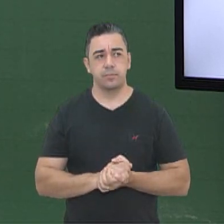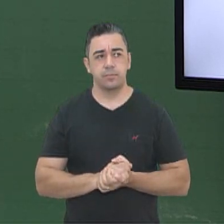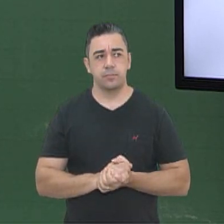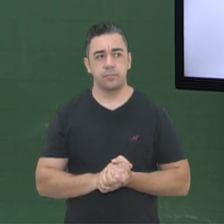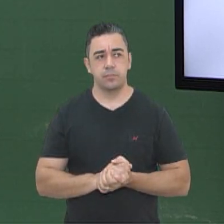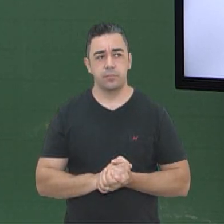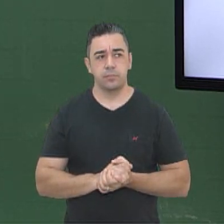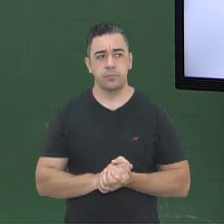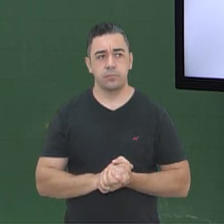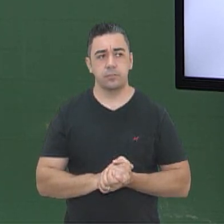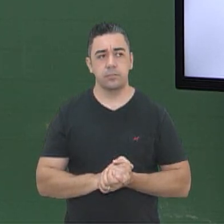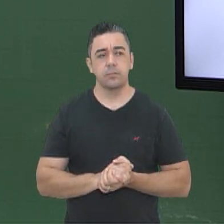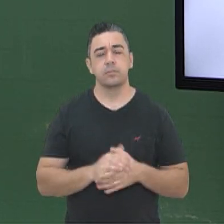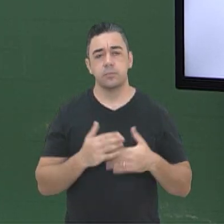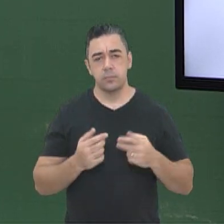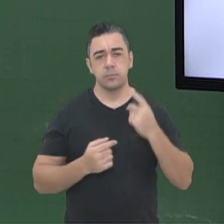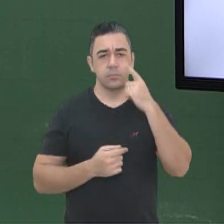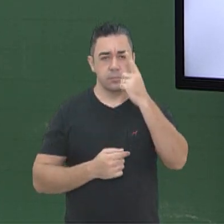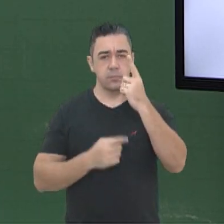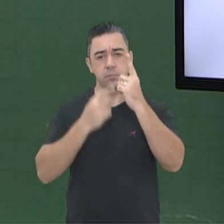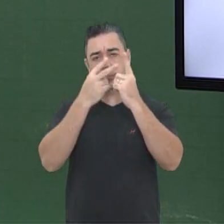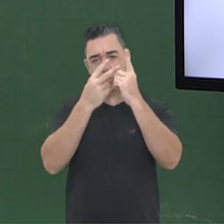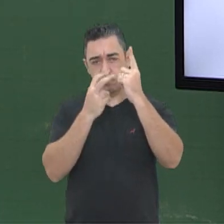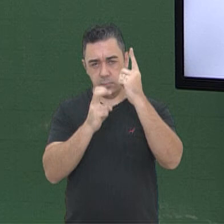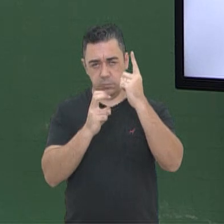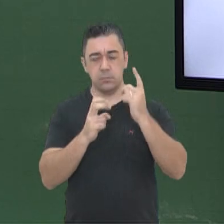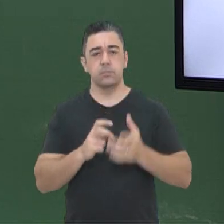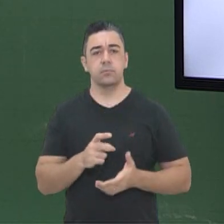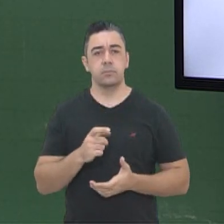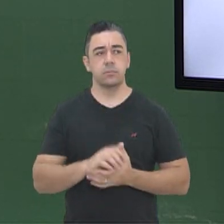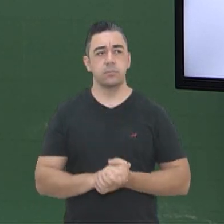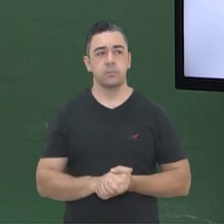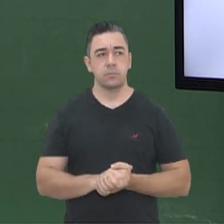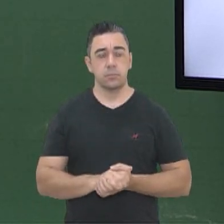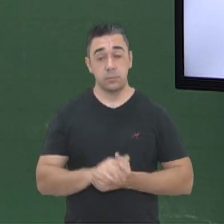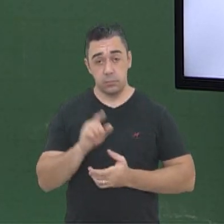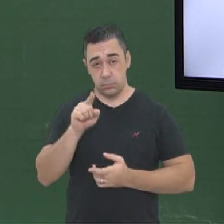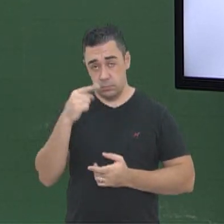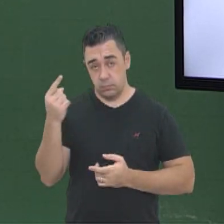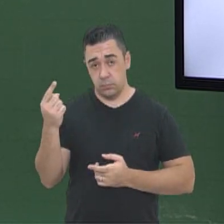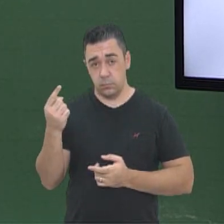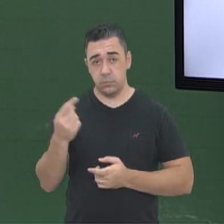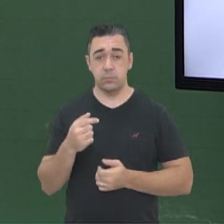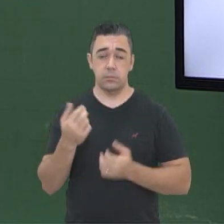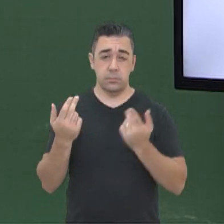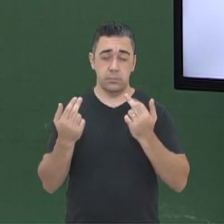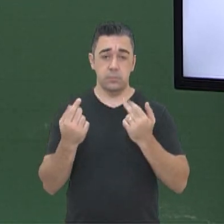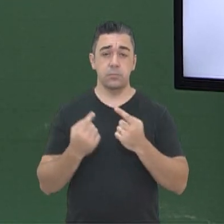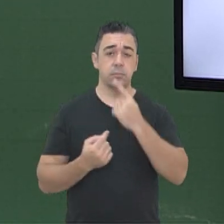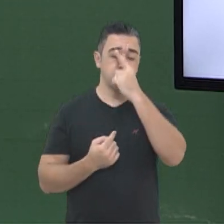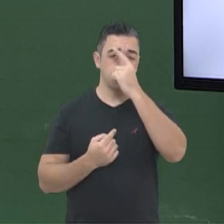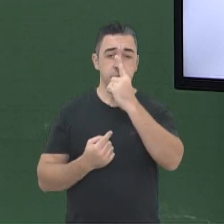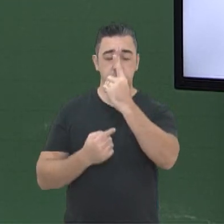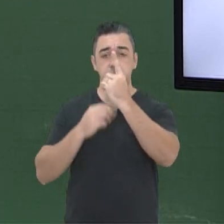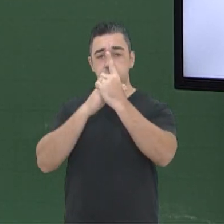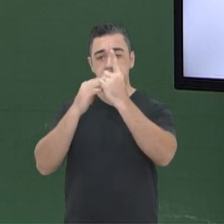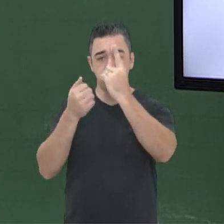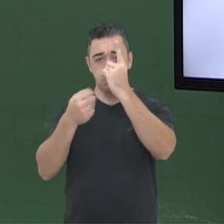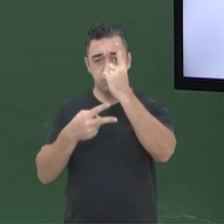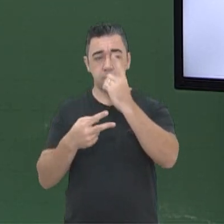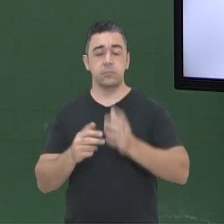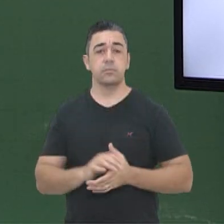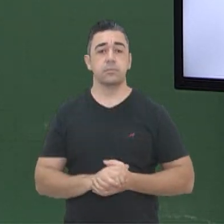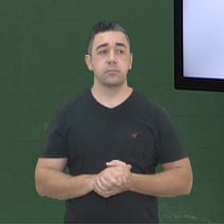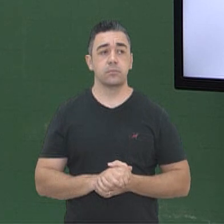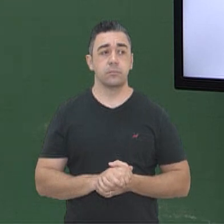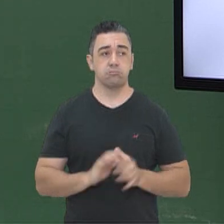é 1, então fica 1 sobre 2x. Aqui o expoente desse 2 é 1, então fica 1 sobre